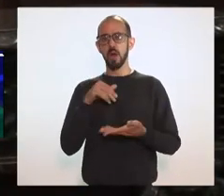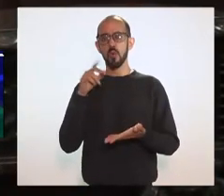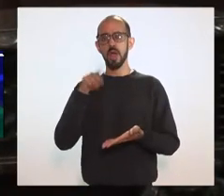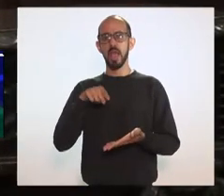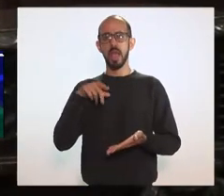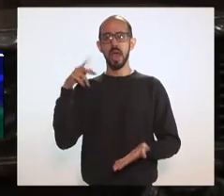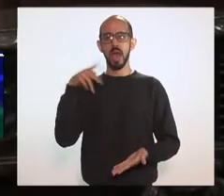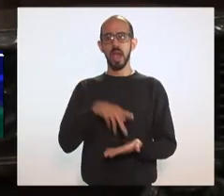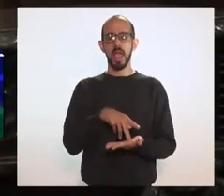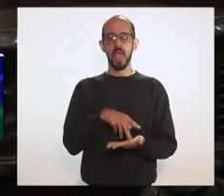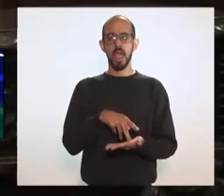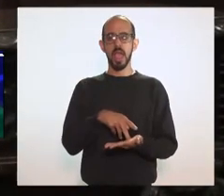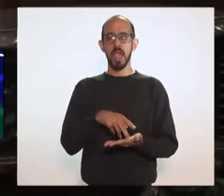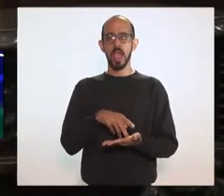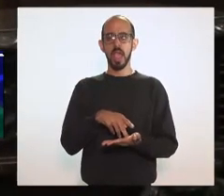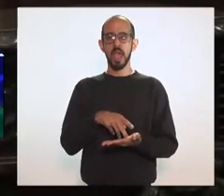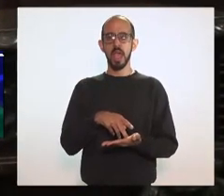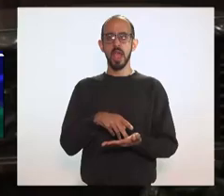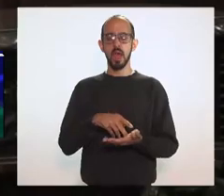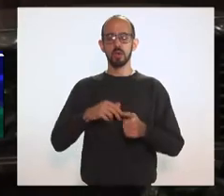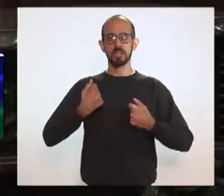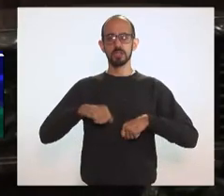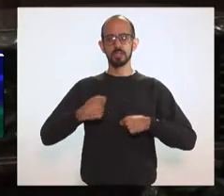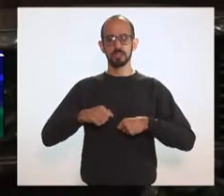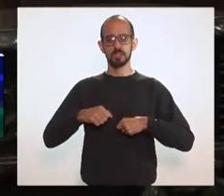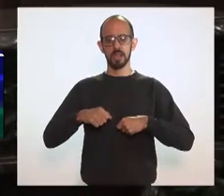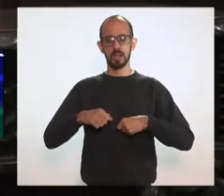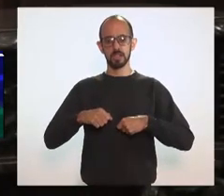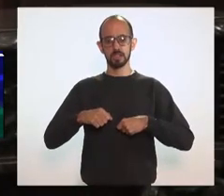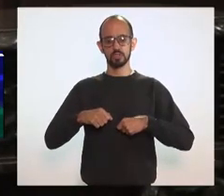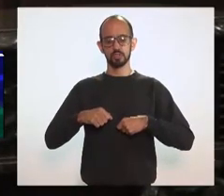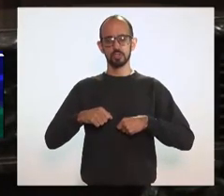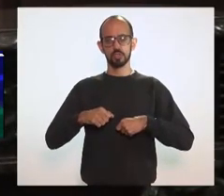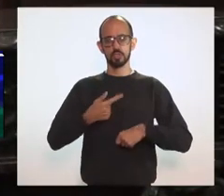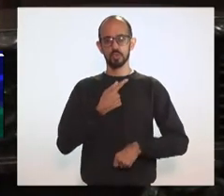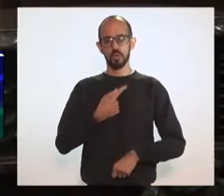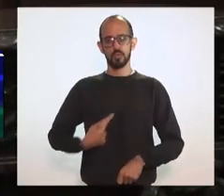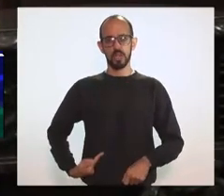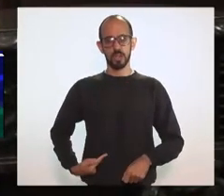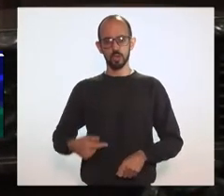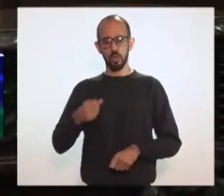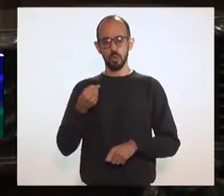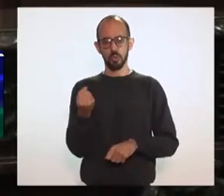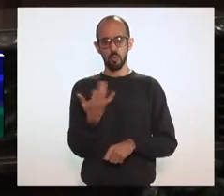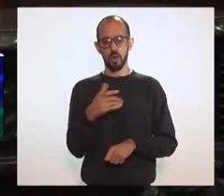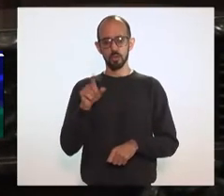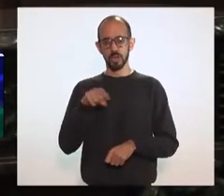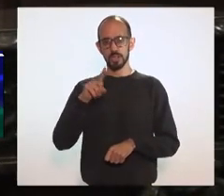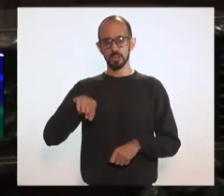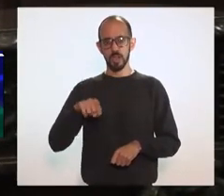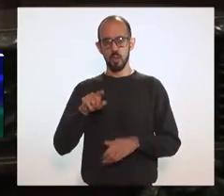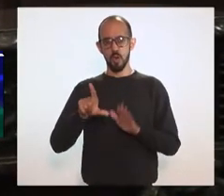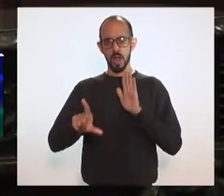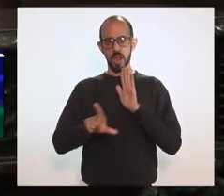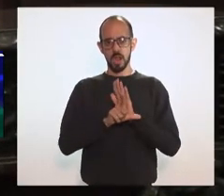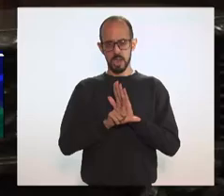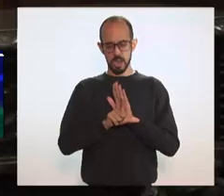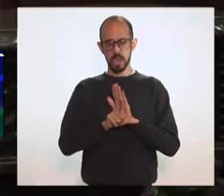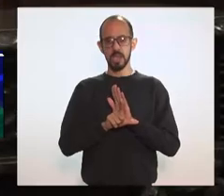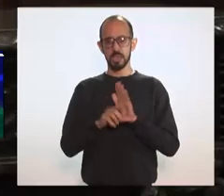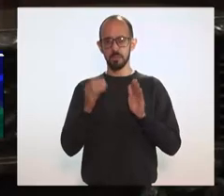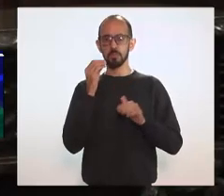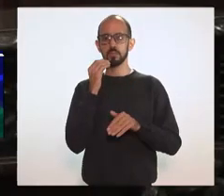governador em comprar vacinas quando vetou a lei do deputado Flávio Serafini, que garantiria